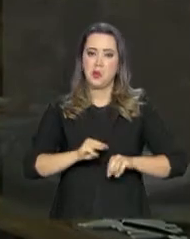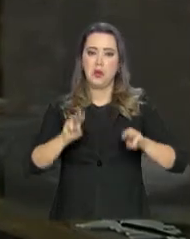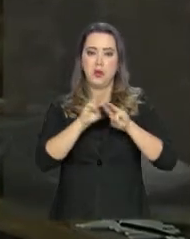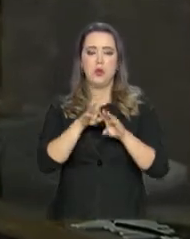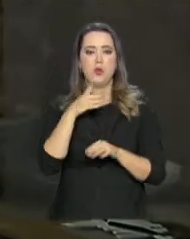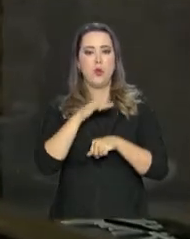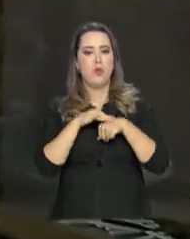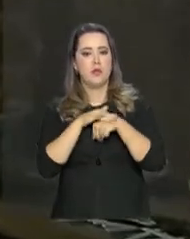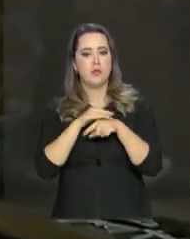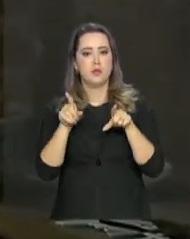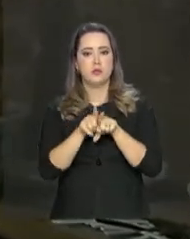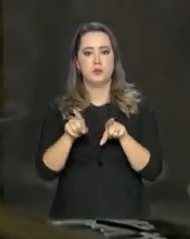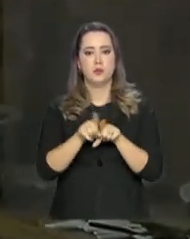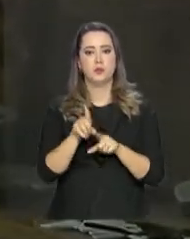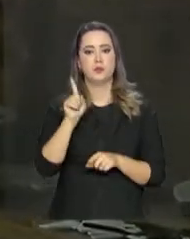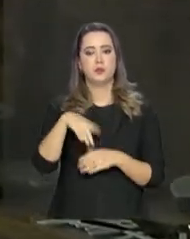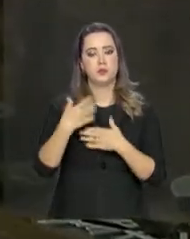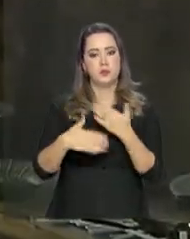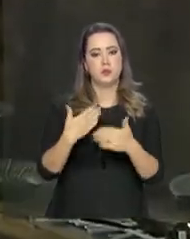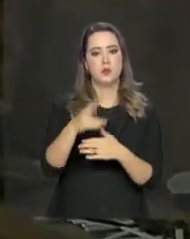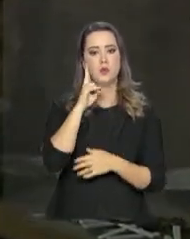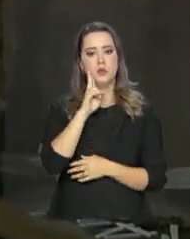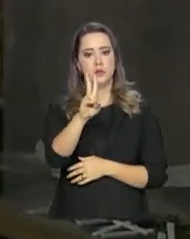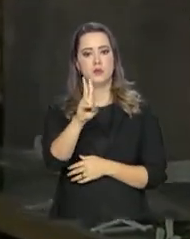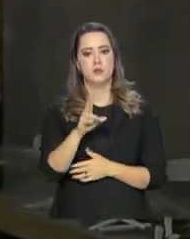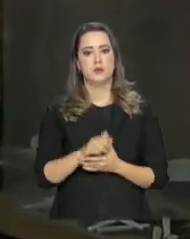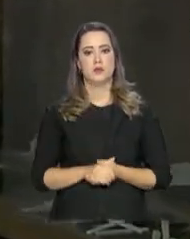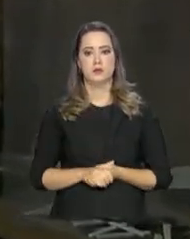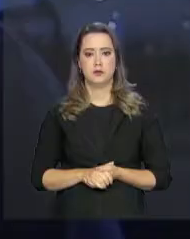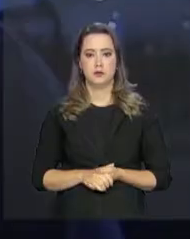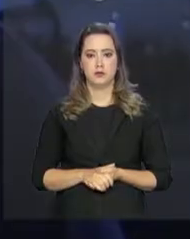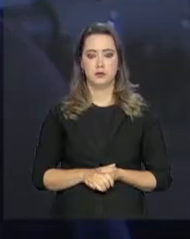com a nossa equipe sobre esse processo. Vamos ouvir o que ele falou.